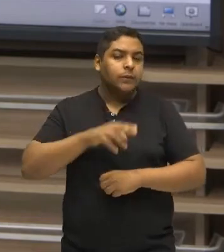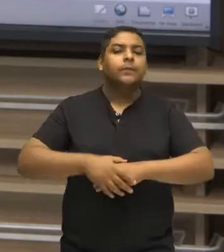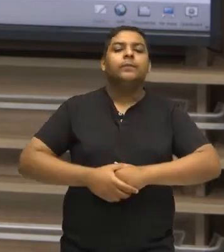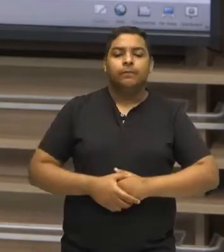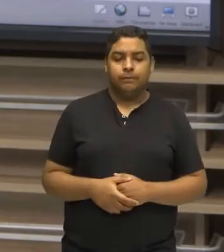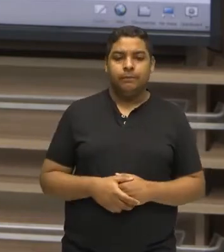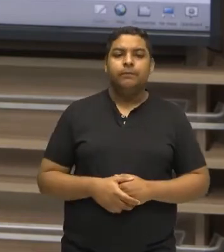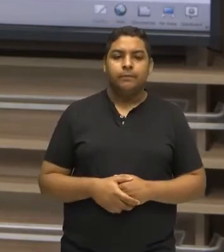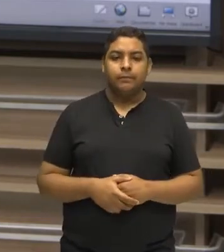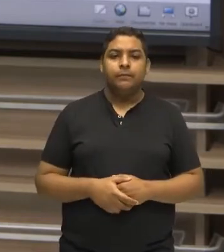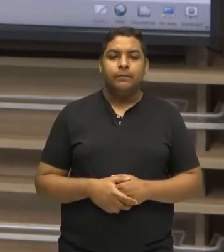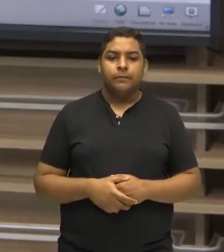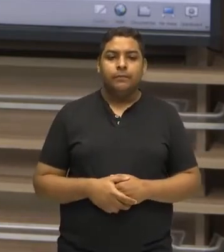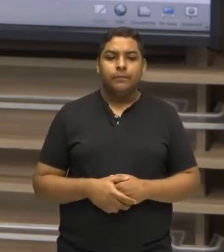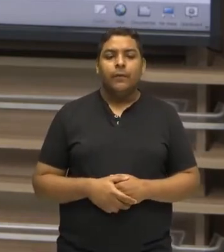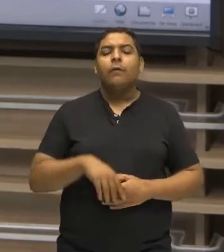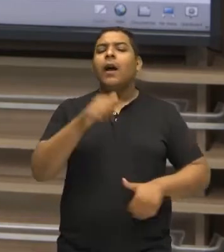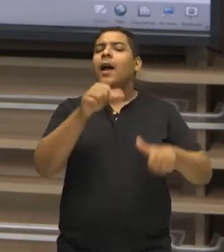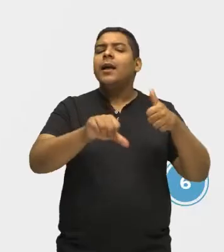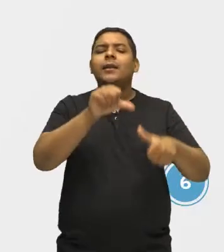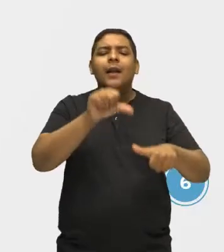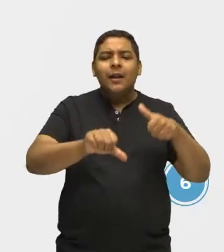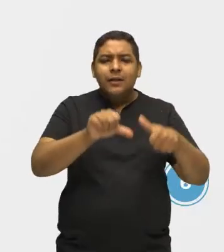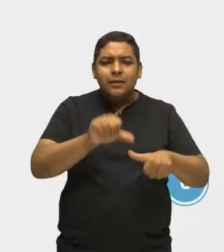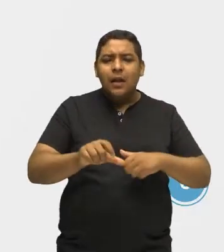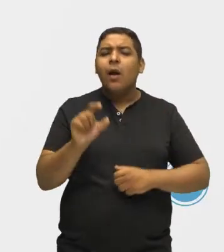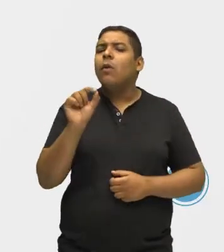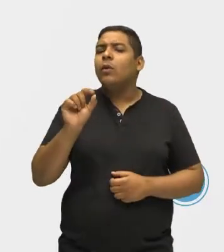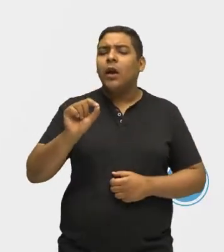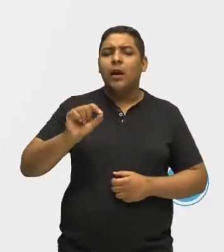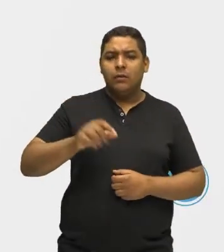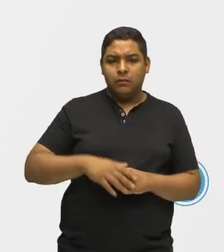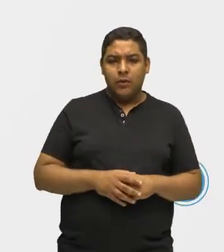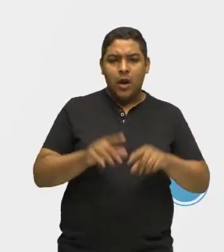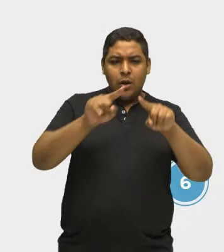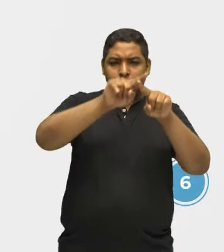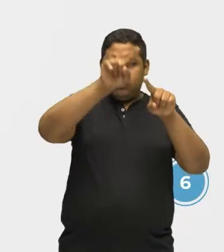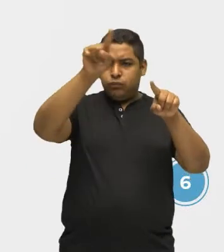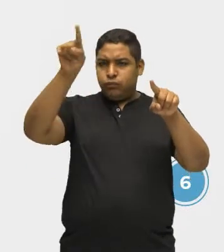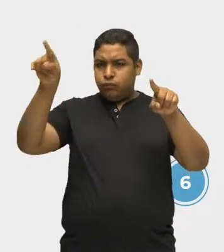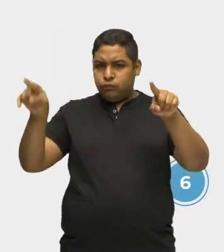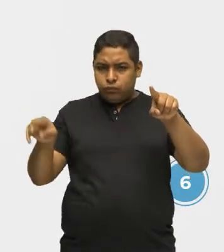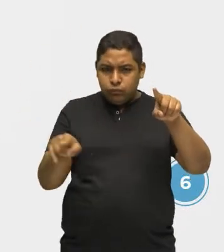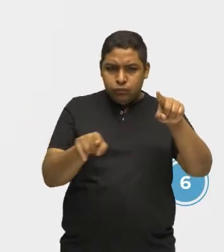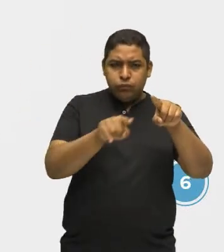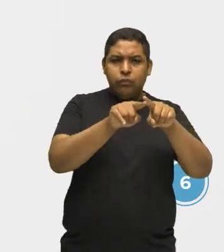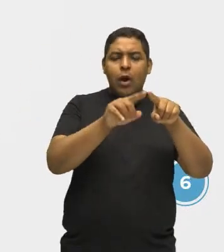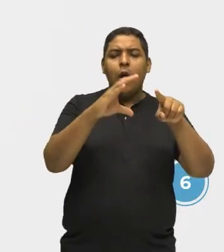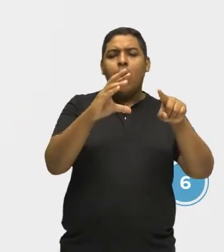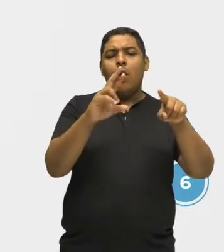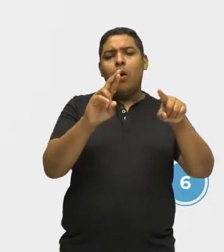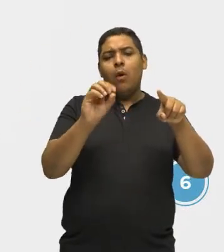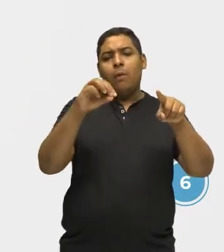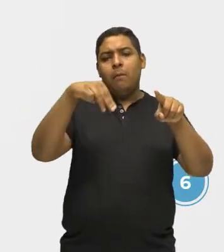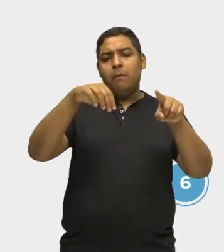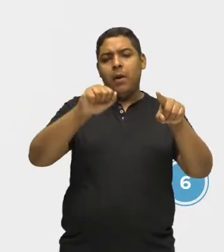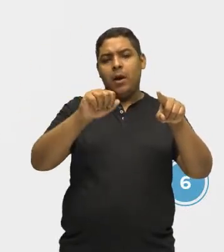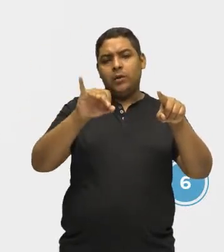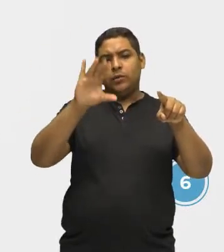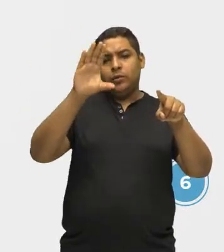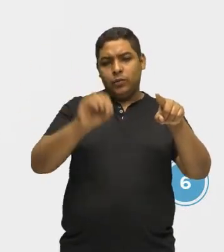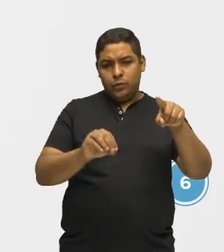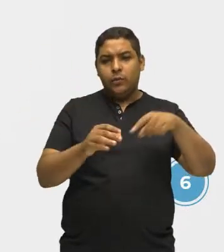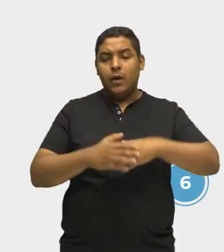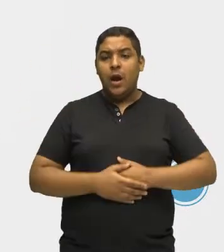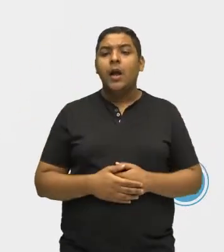agora analisar um pouco o círculo cromático. O que é que vem ser o círculo cromático? Bem, o círculo cromático, ele é formado